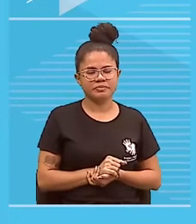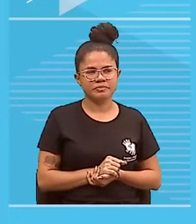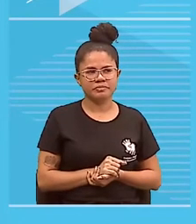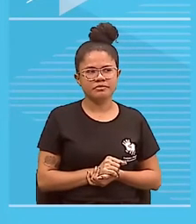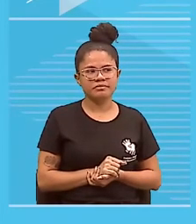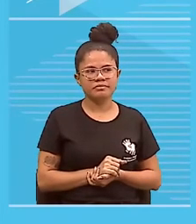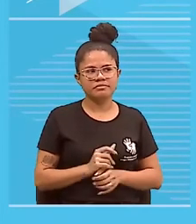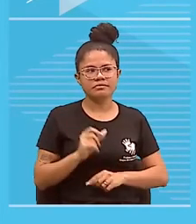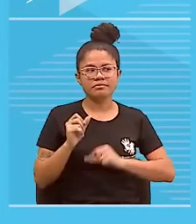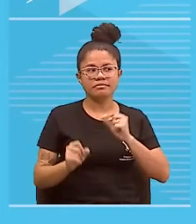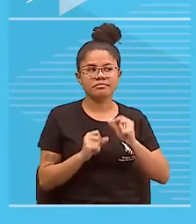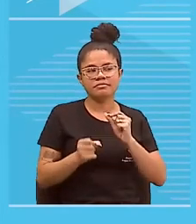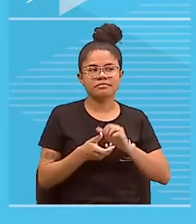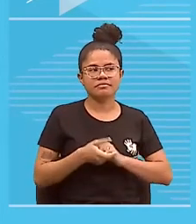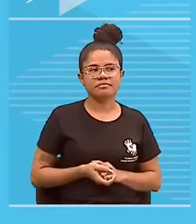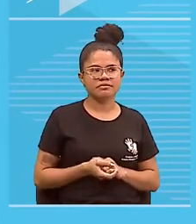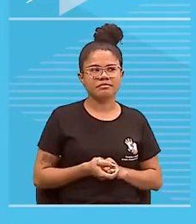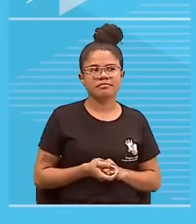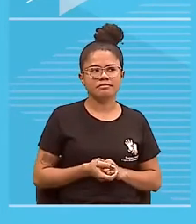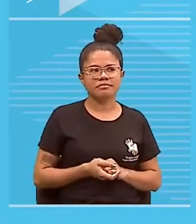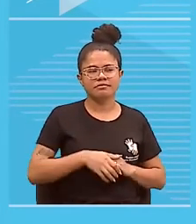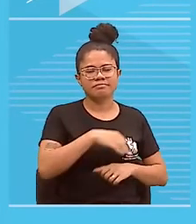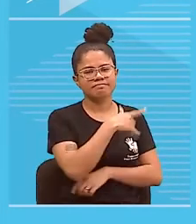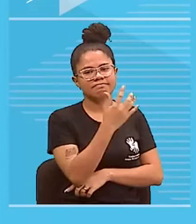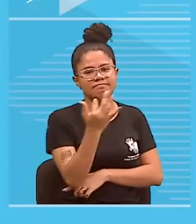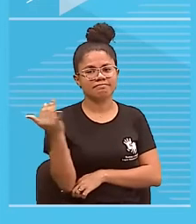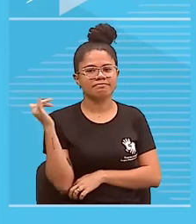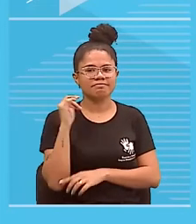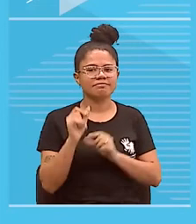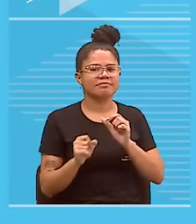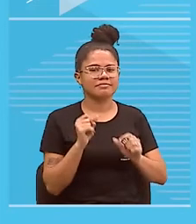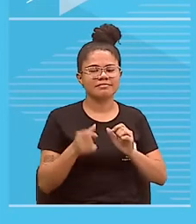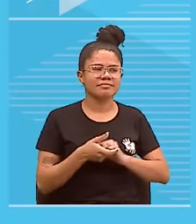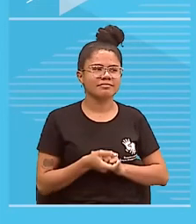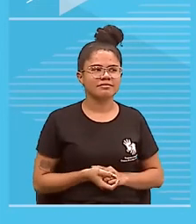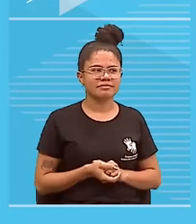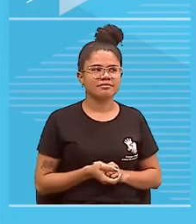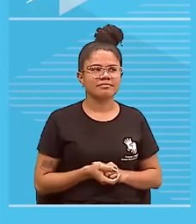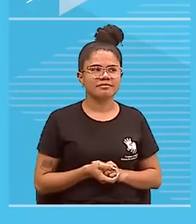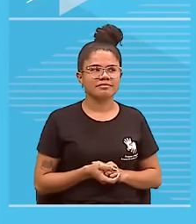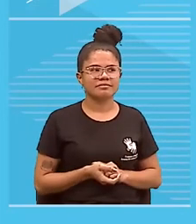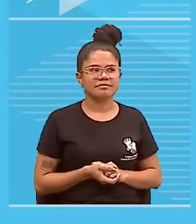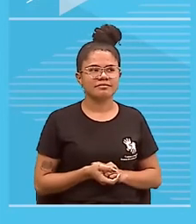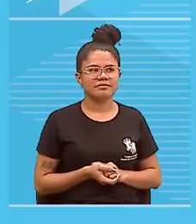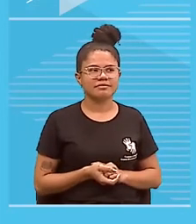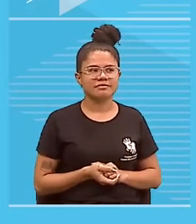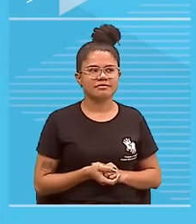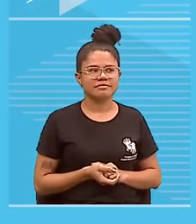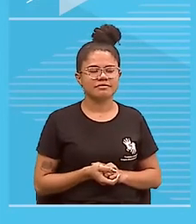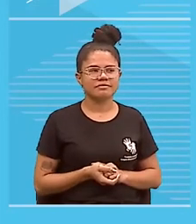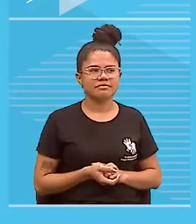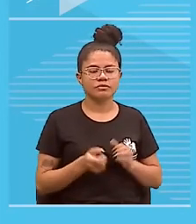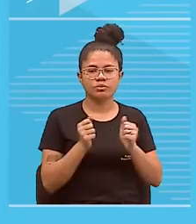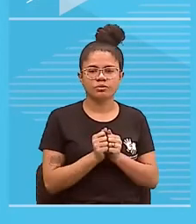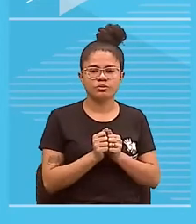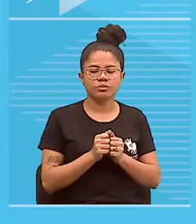constitui a reserva alimentar dos vegetais então Os Vegetais gente e eles vão acumulando